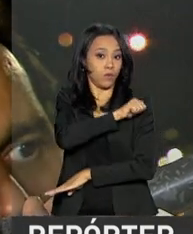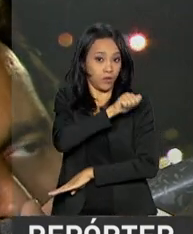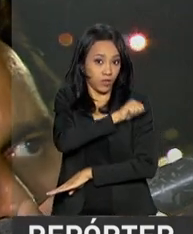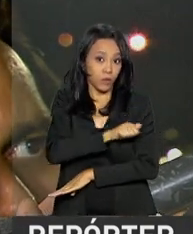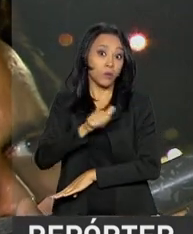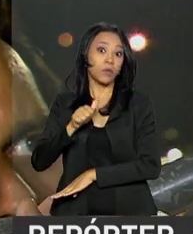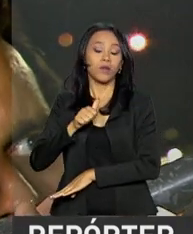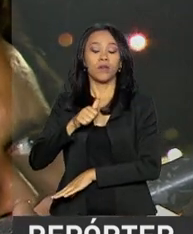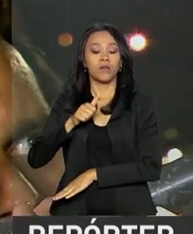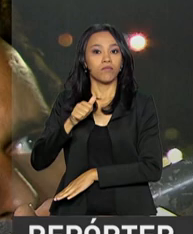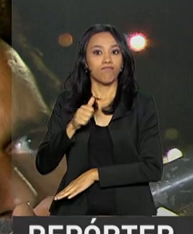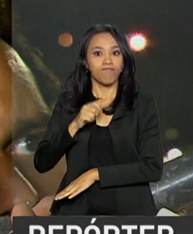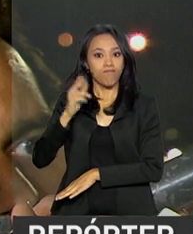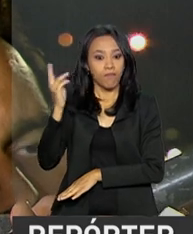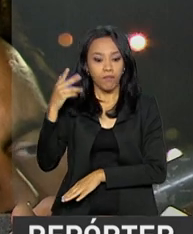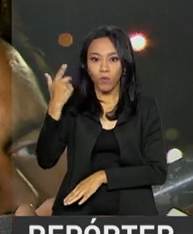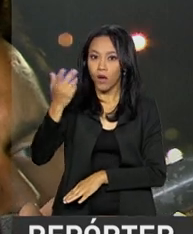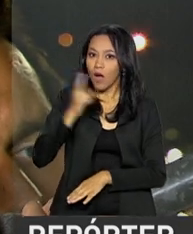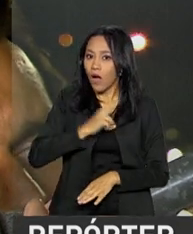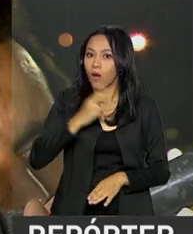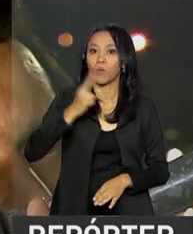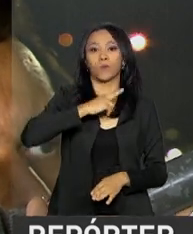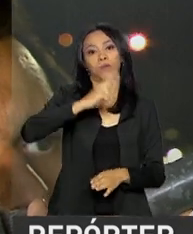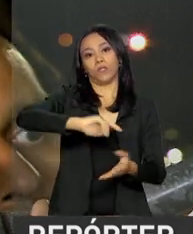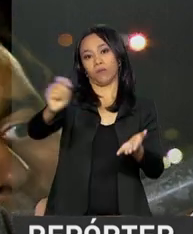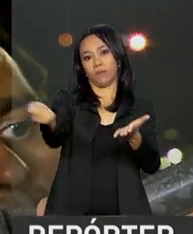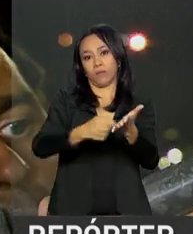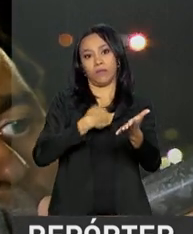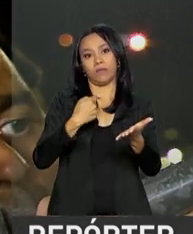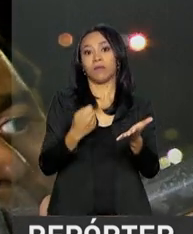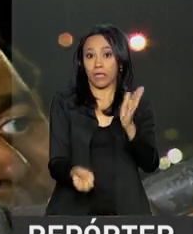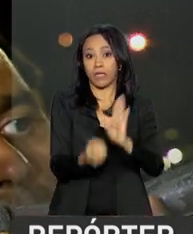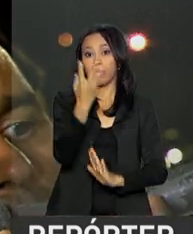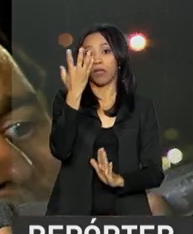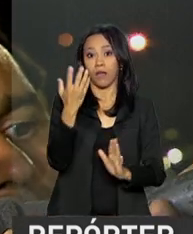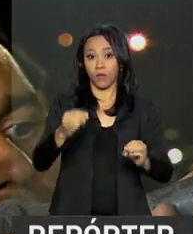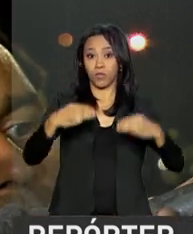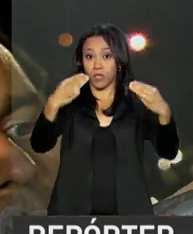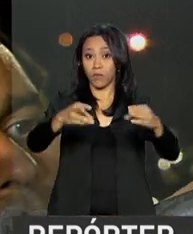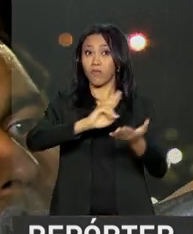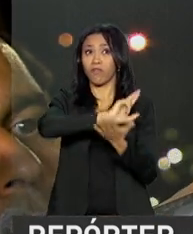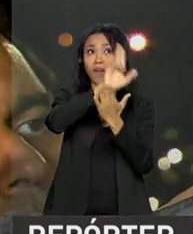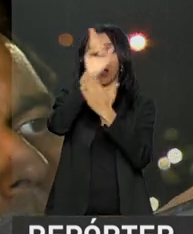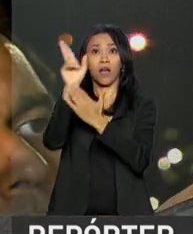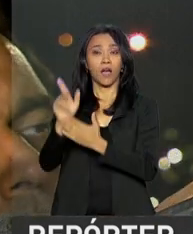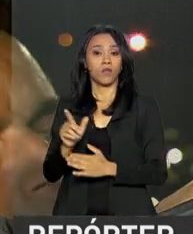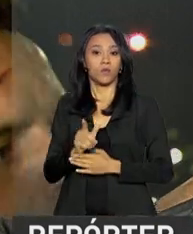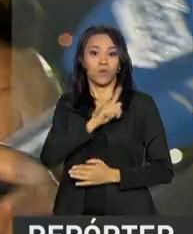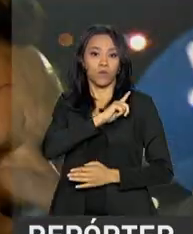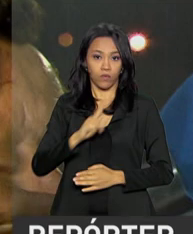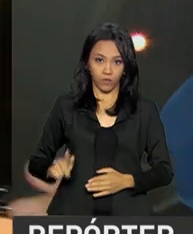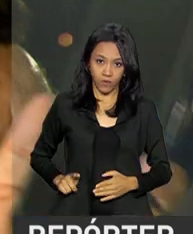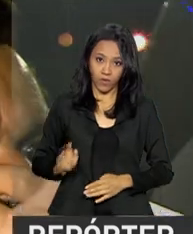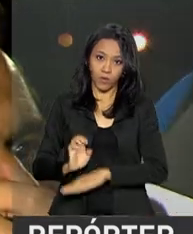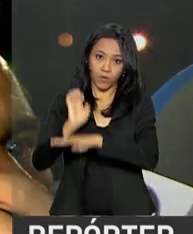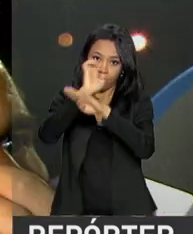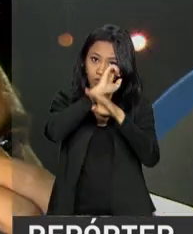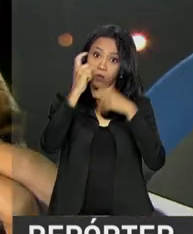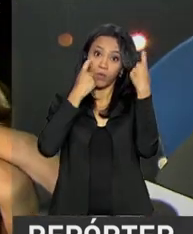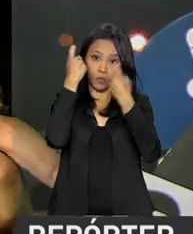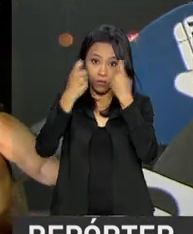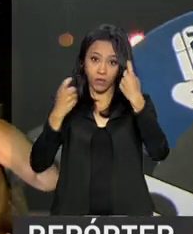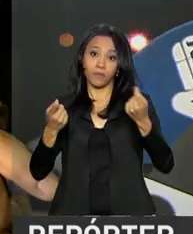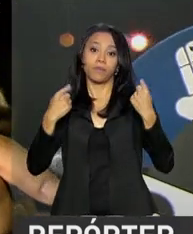ainda mais relevante essa medida e porque é que vários outros governadores estão preocupados com o tema naturalmente o ministério é